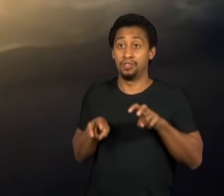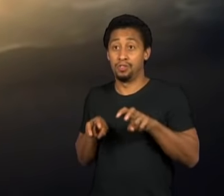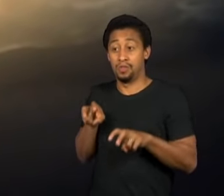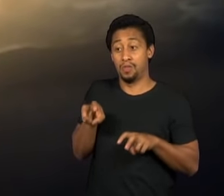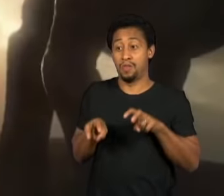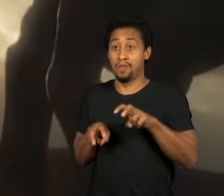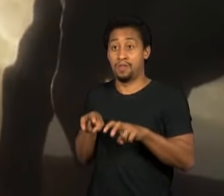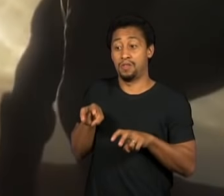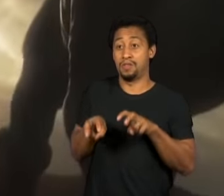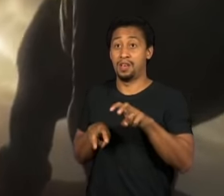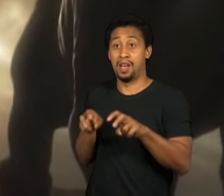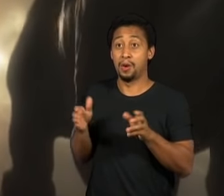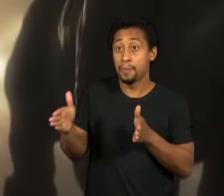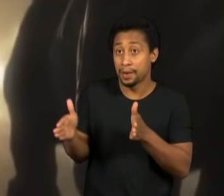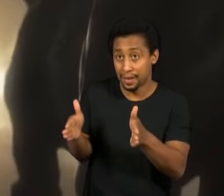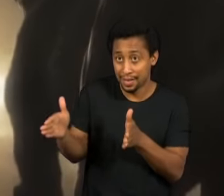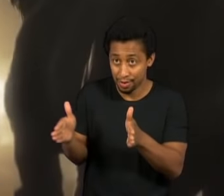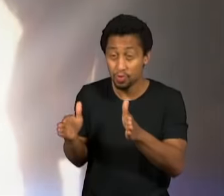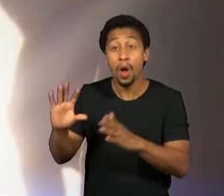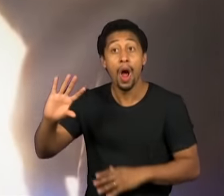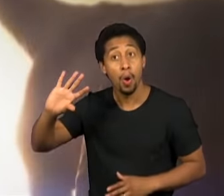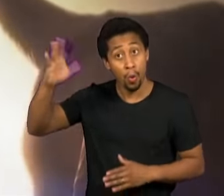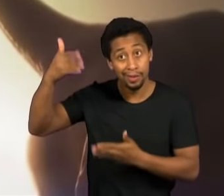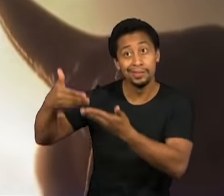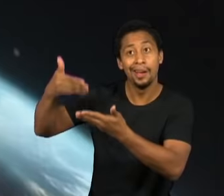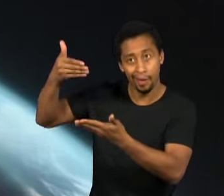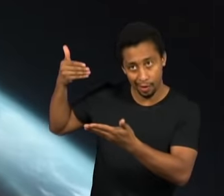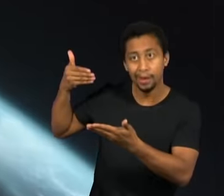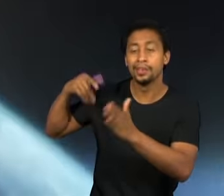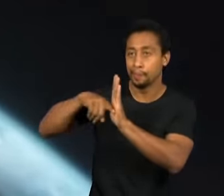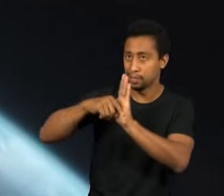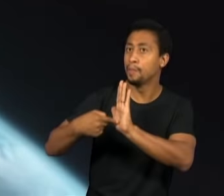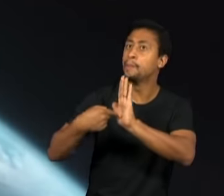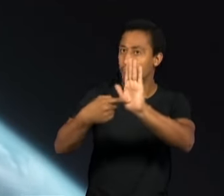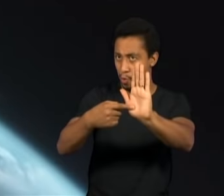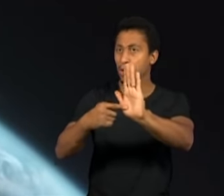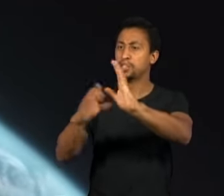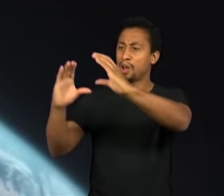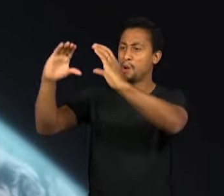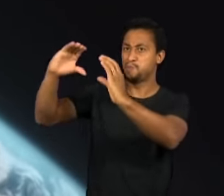de anos atrás. Mas aí a gente está falando de um objeto de outra escala, um objeto